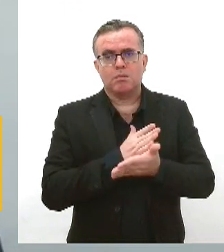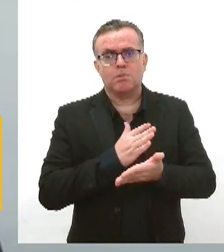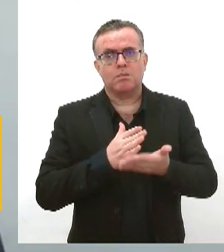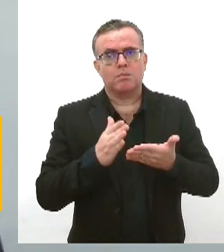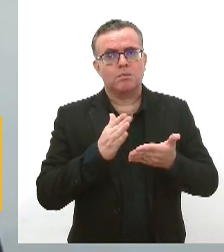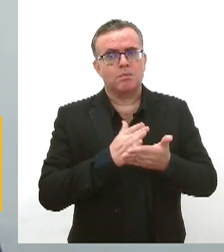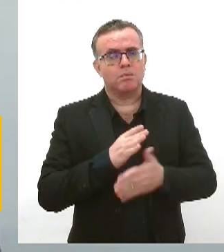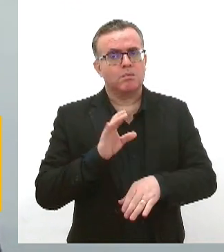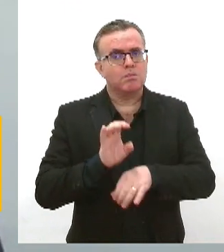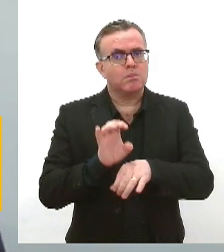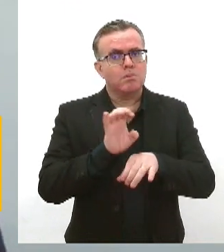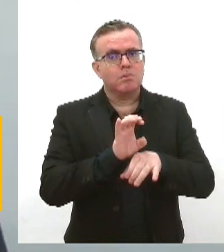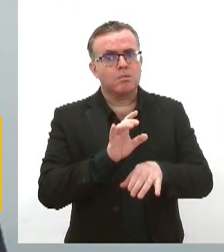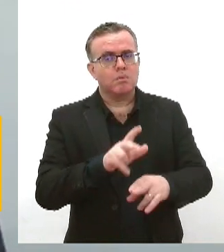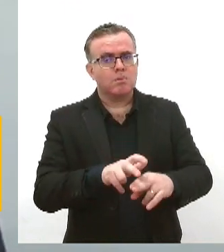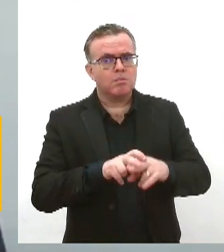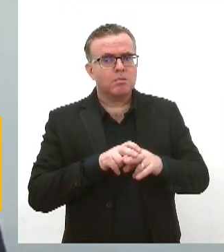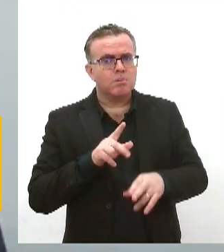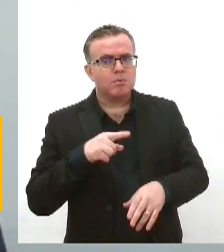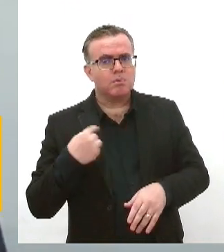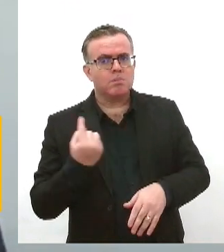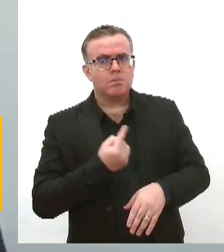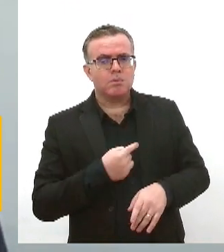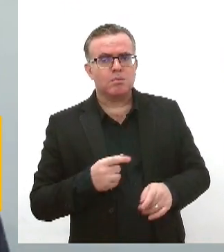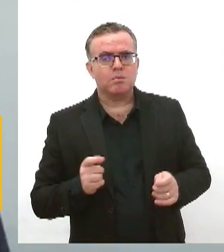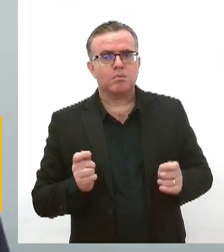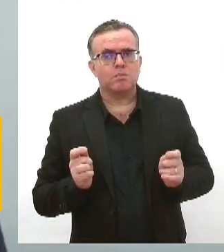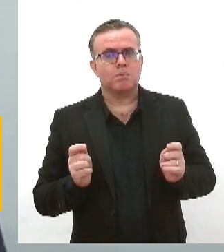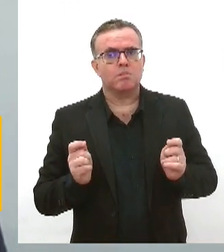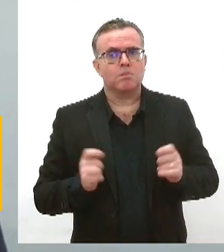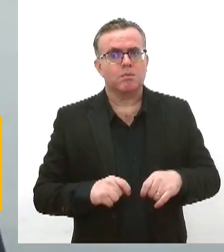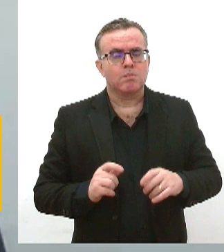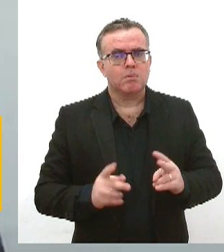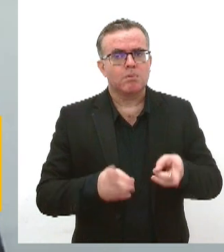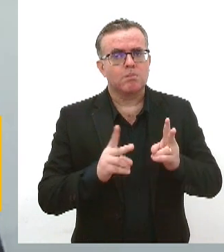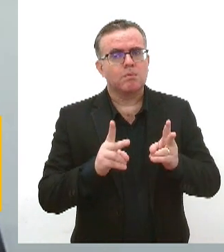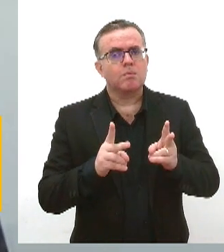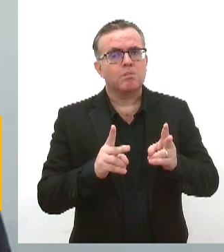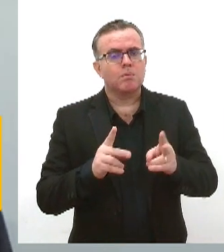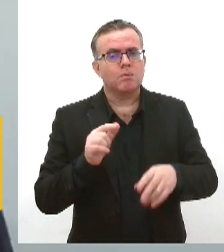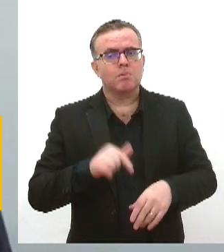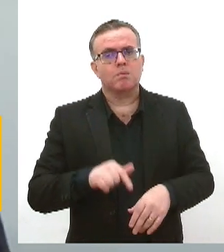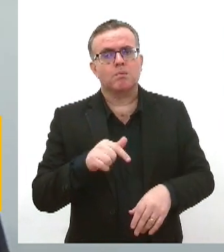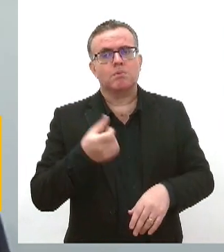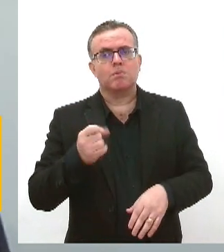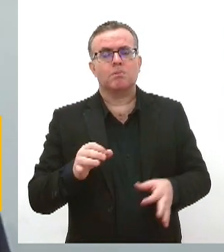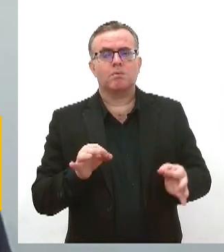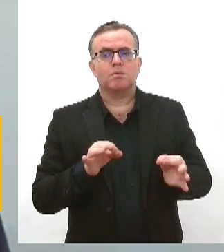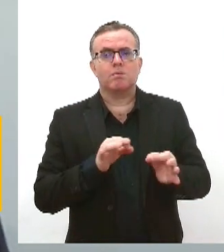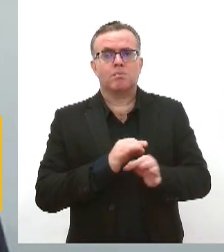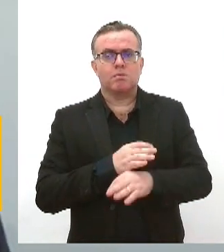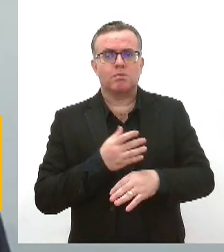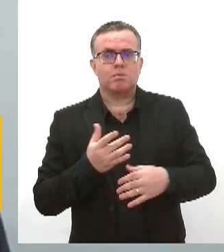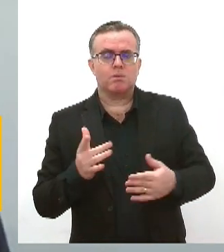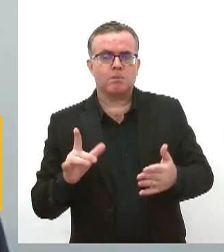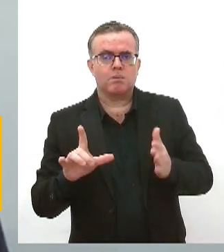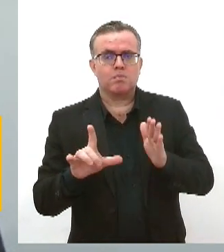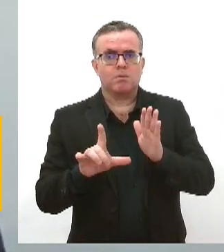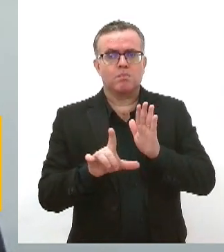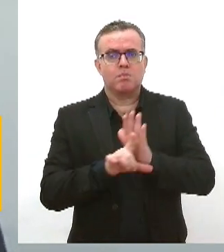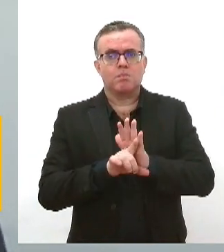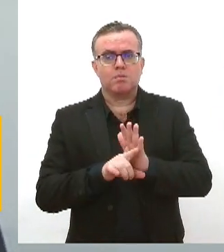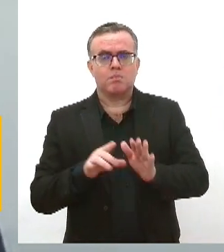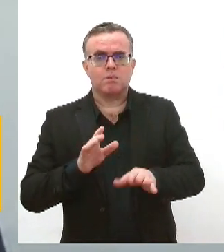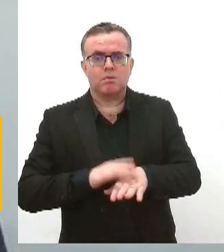nós poderemos também estar implementando no nosso estado, assim como tem leis de nossa autoria aqui no